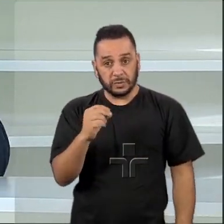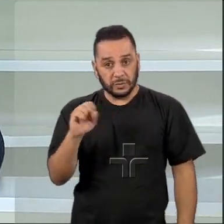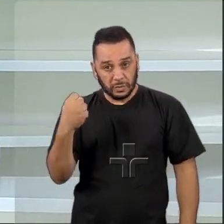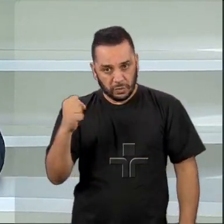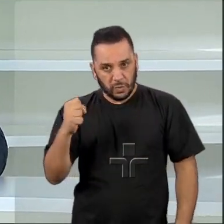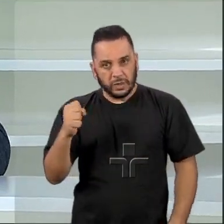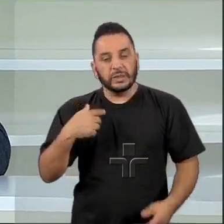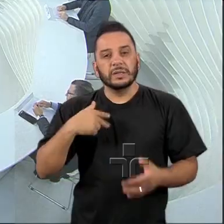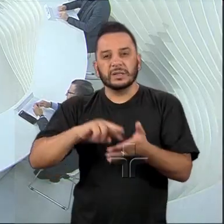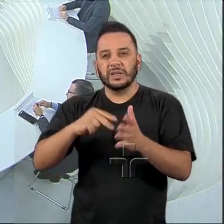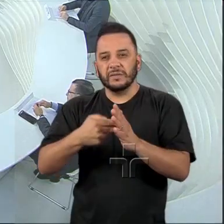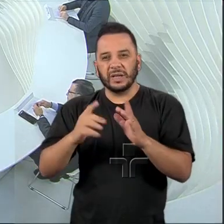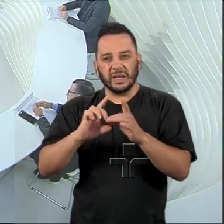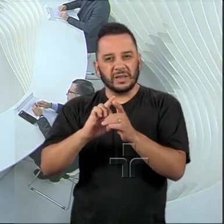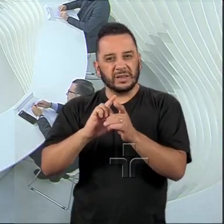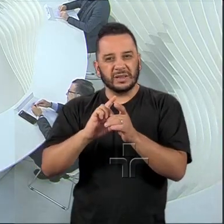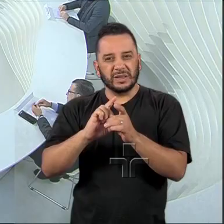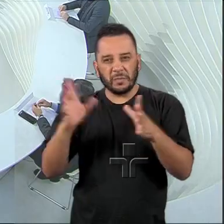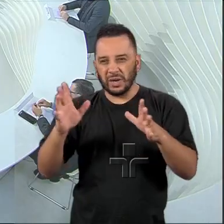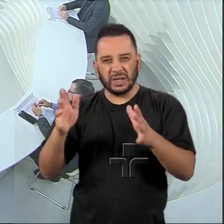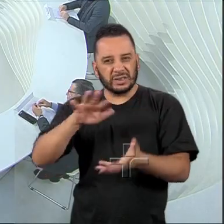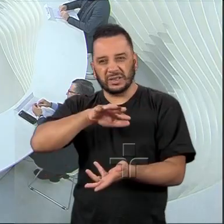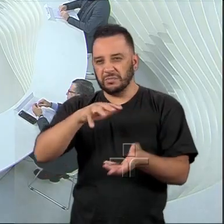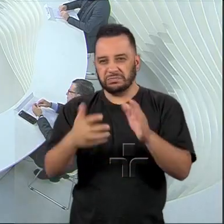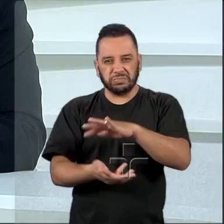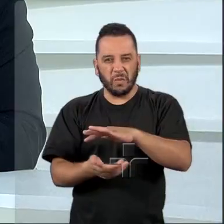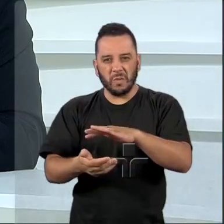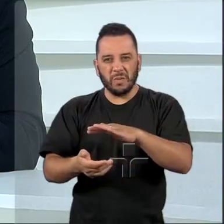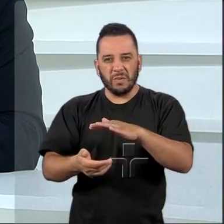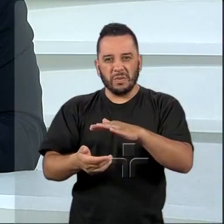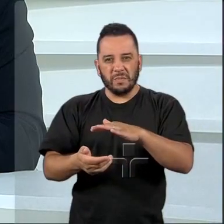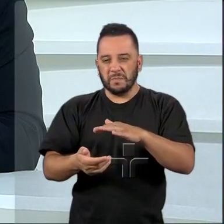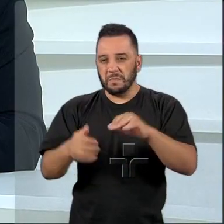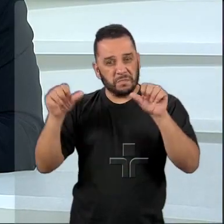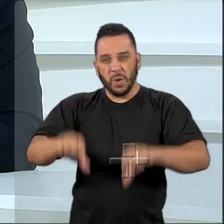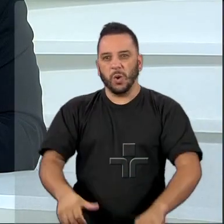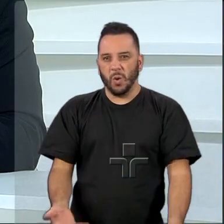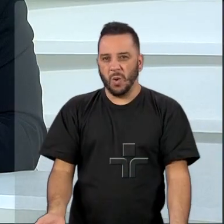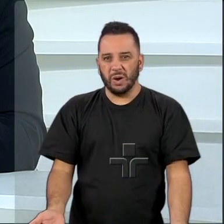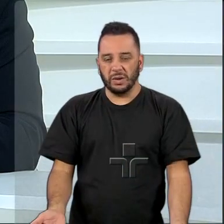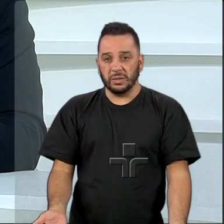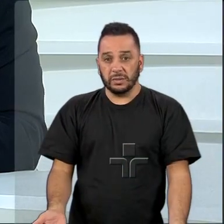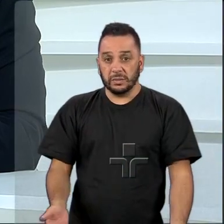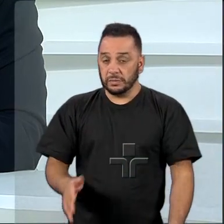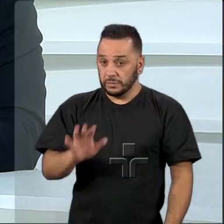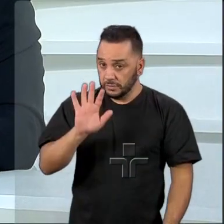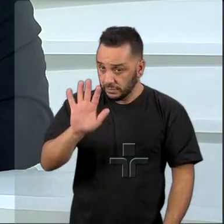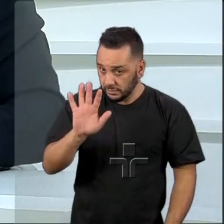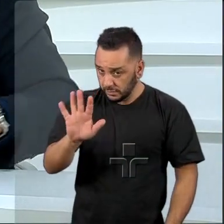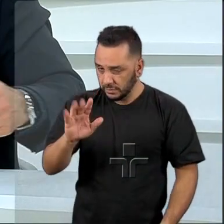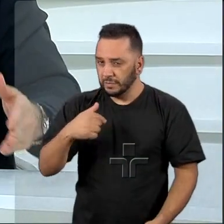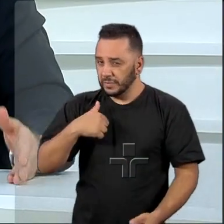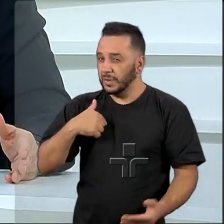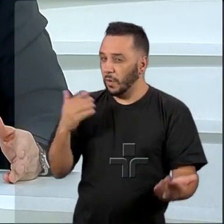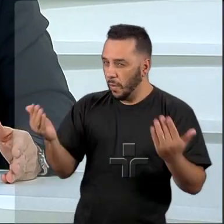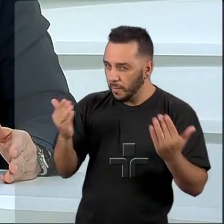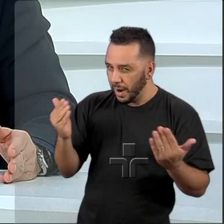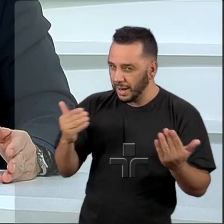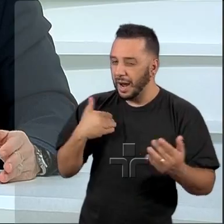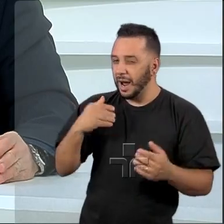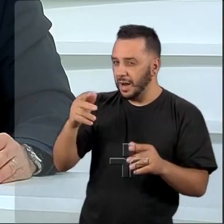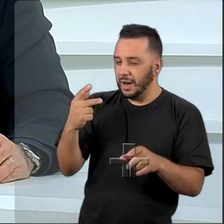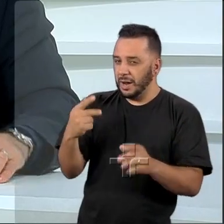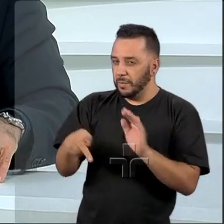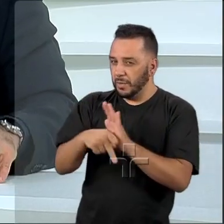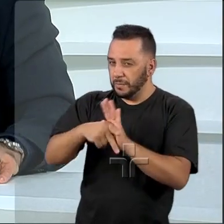Embora quando a gente pega o Brasil em perspectiva dos últimos 30 anos, esse contrato foi cumprido. Não. Compara o país há 30 anos atrás com o país